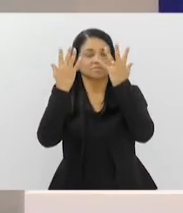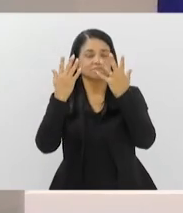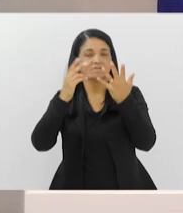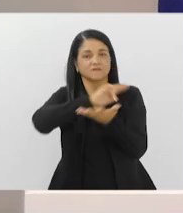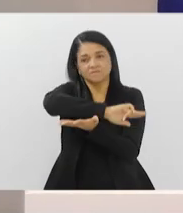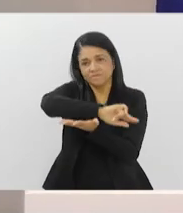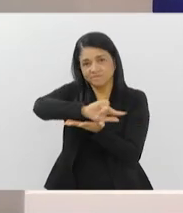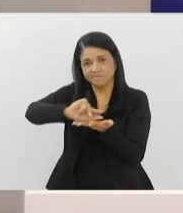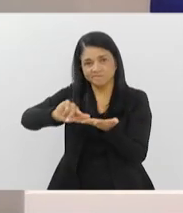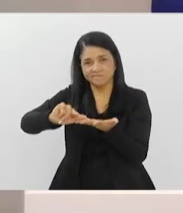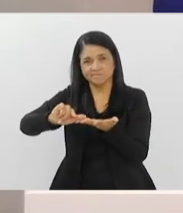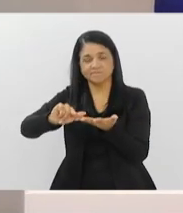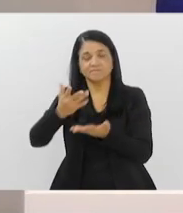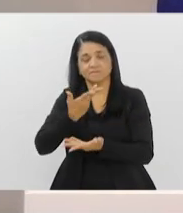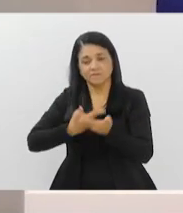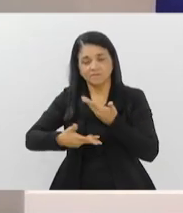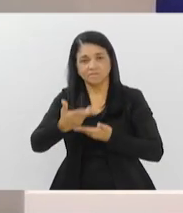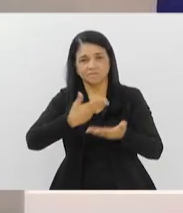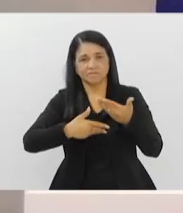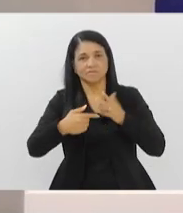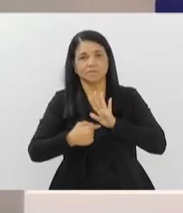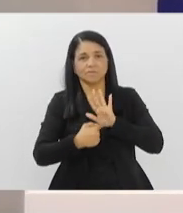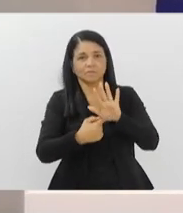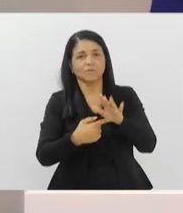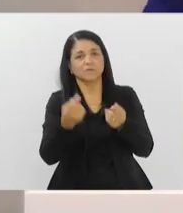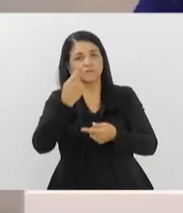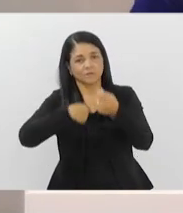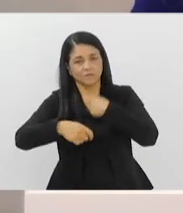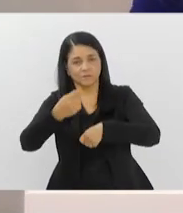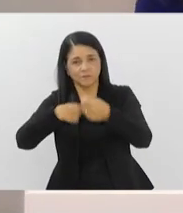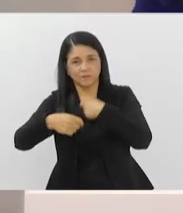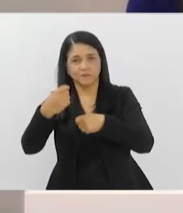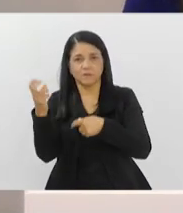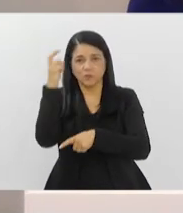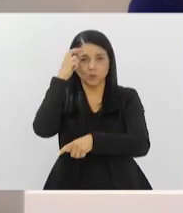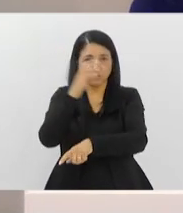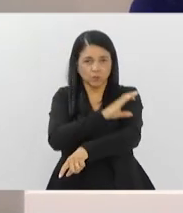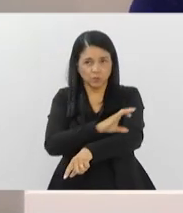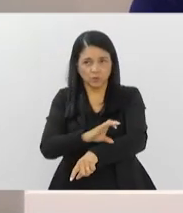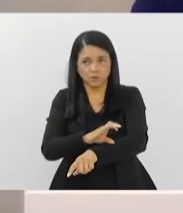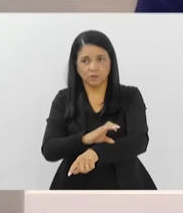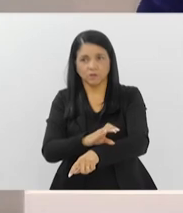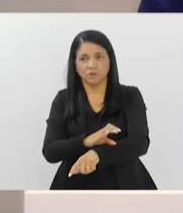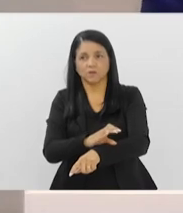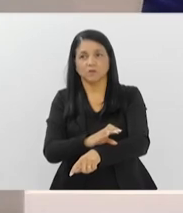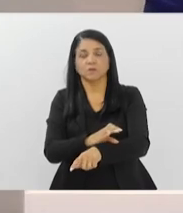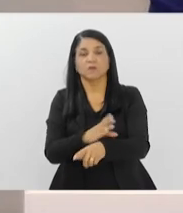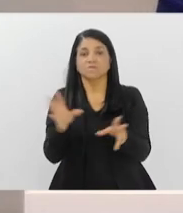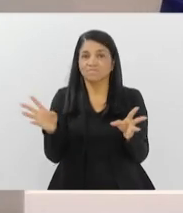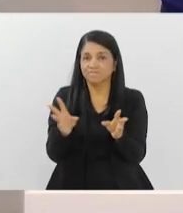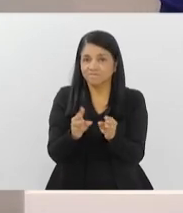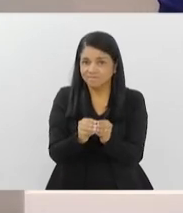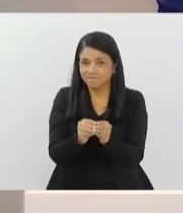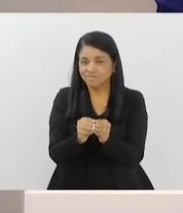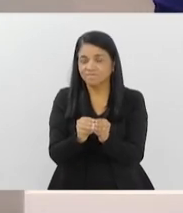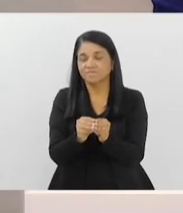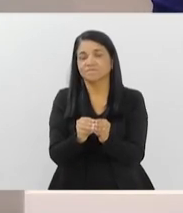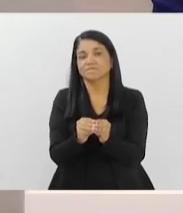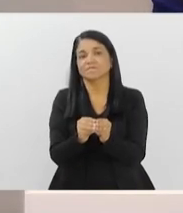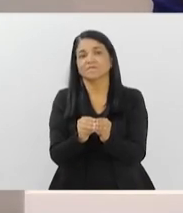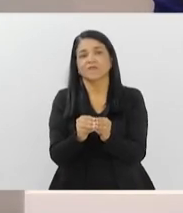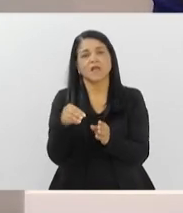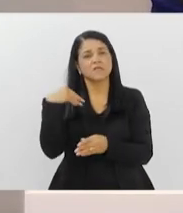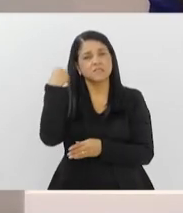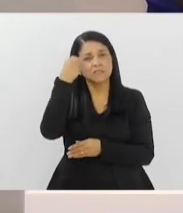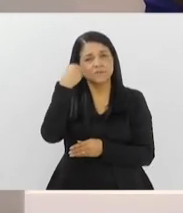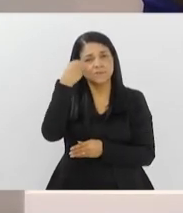diversidade que essas interações trazem para a nossa economia e cultura. Em conclusão, senhoras e senhores, a